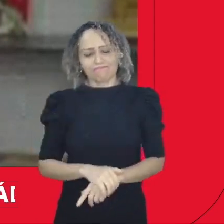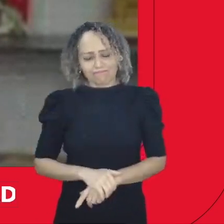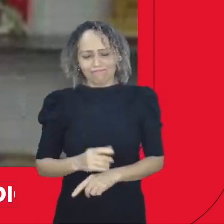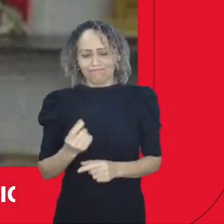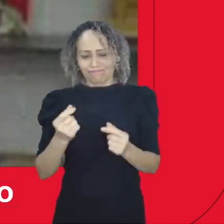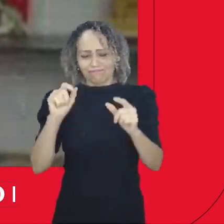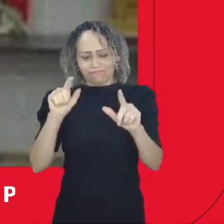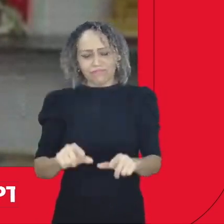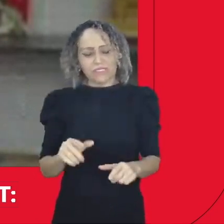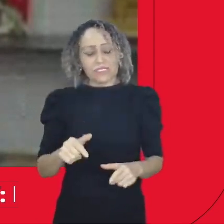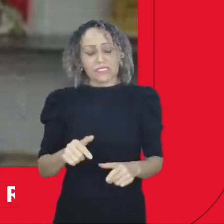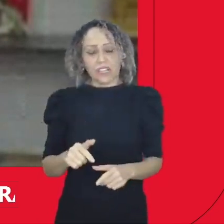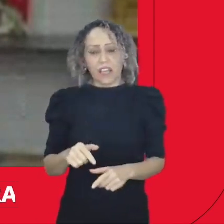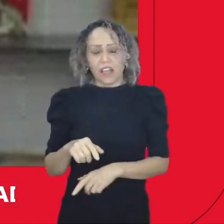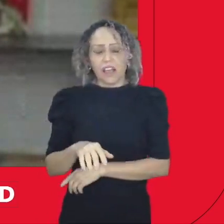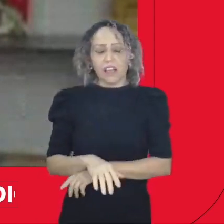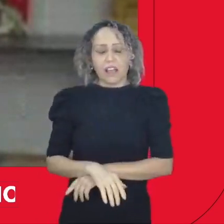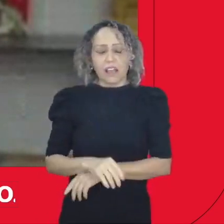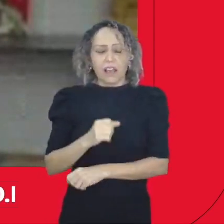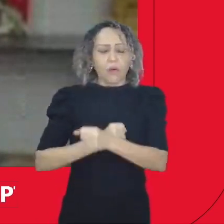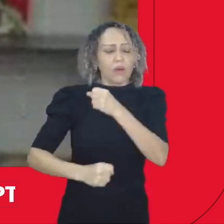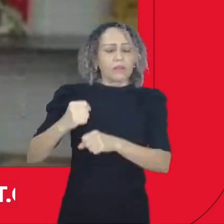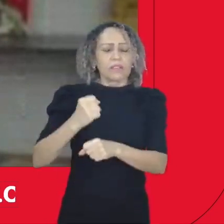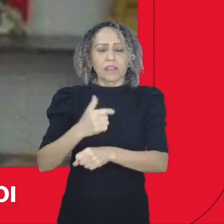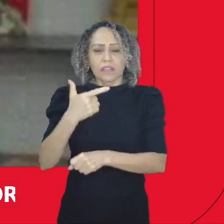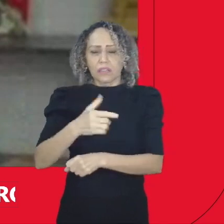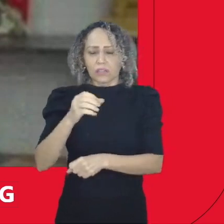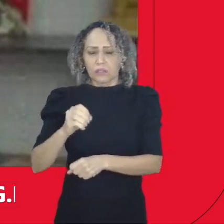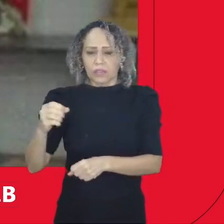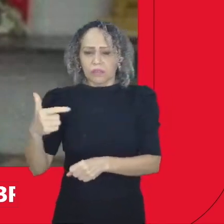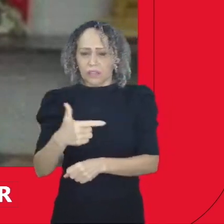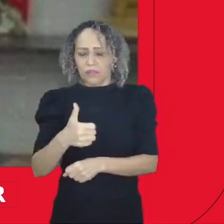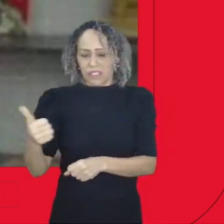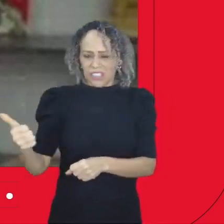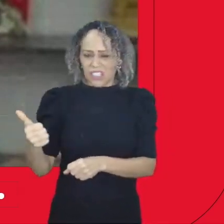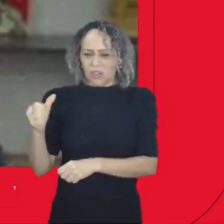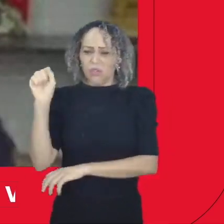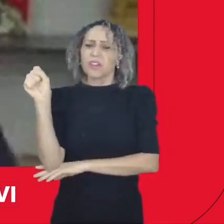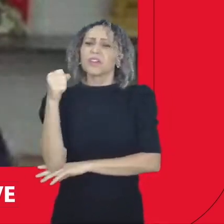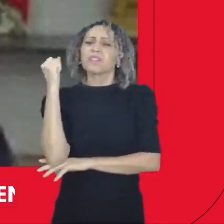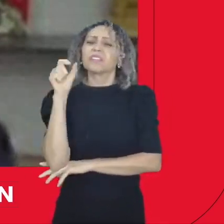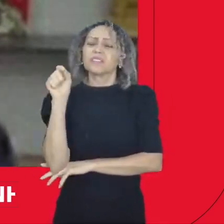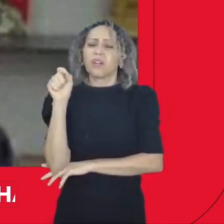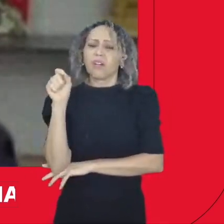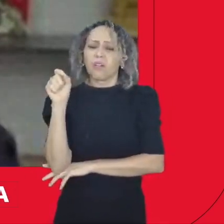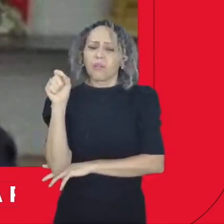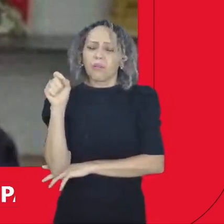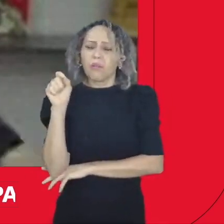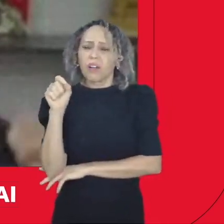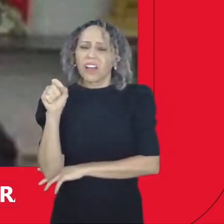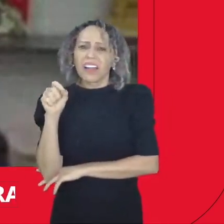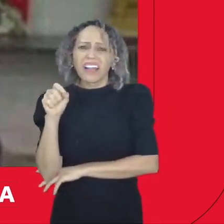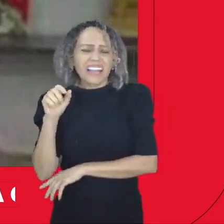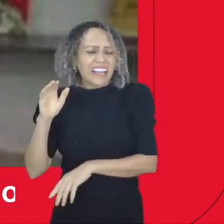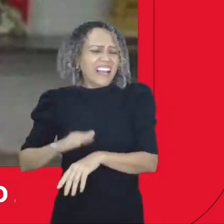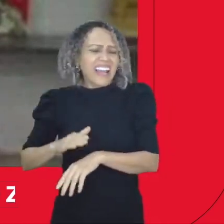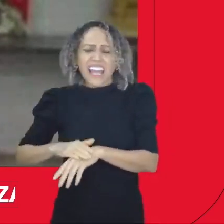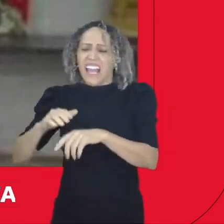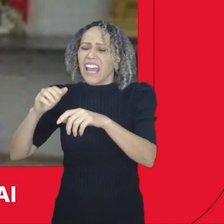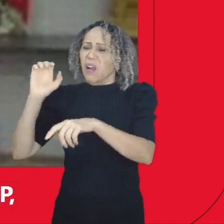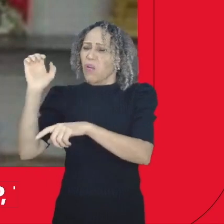está mais cara. Todo o ano passado, 2021, o Rio Grande do Sul pagou a cesta básica mais cara do